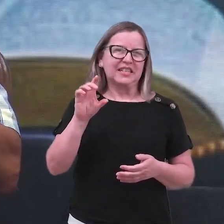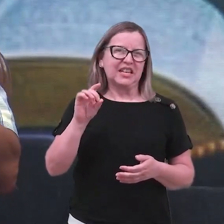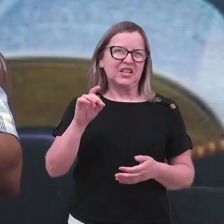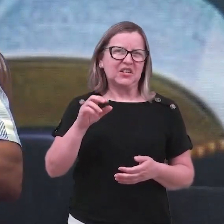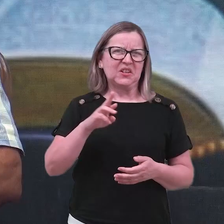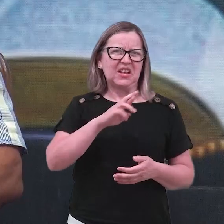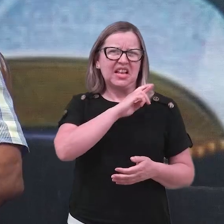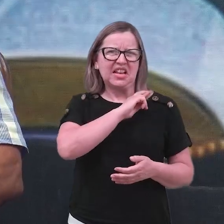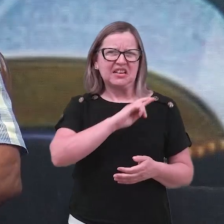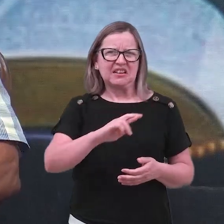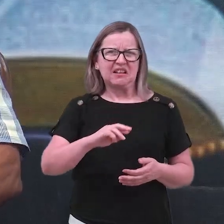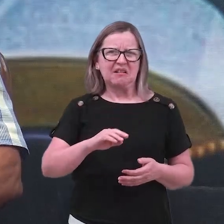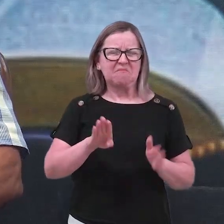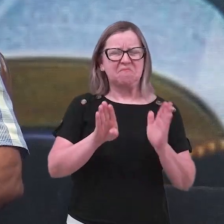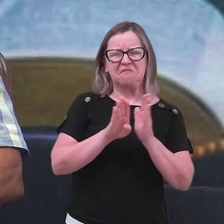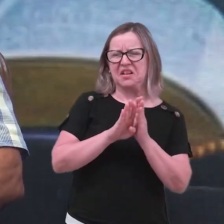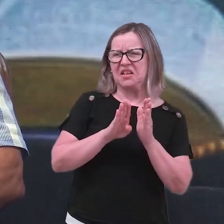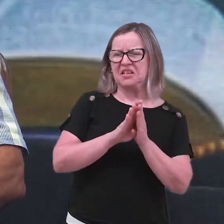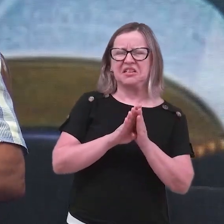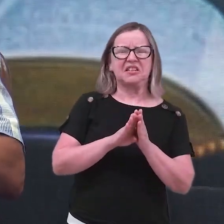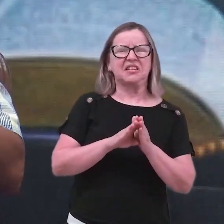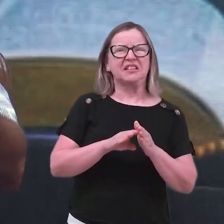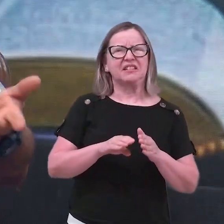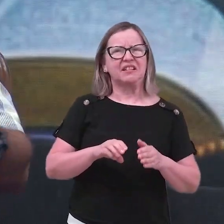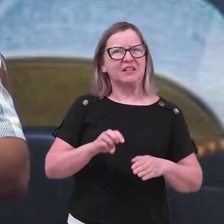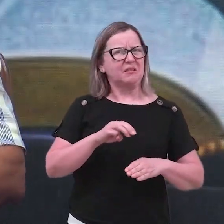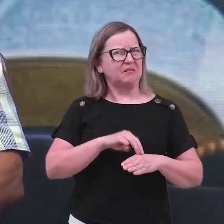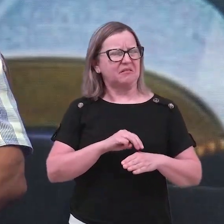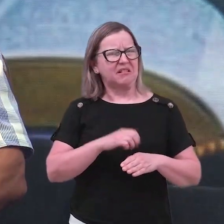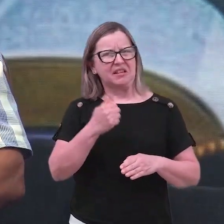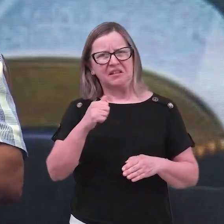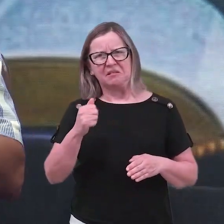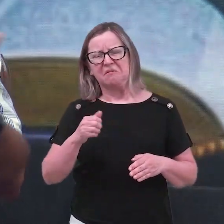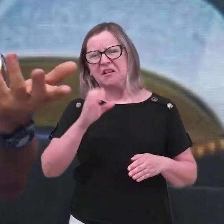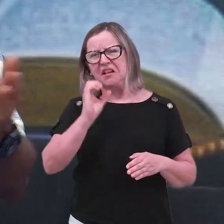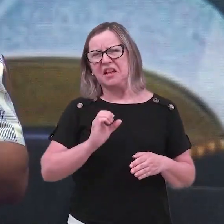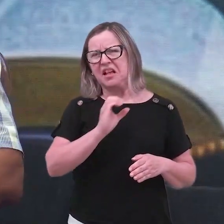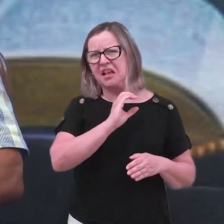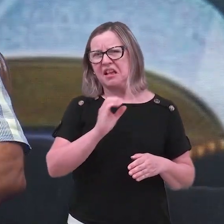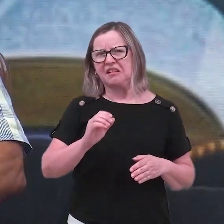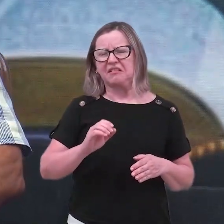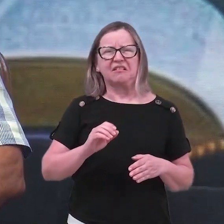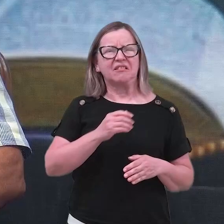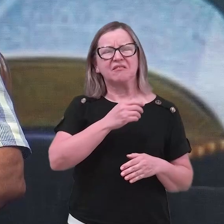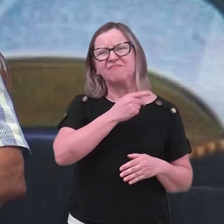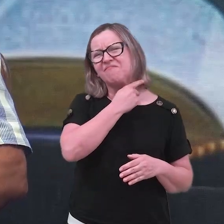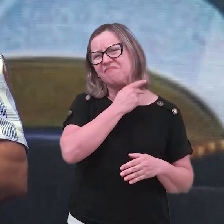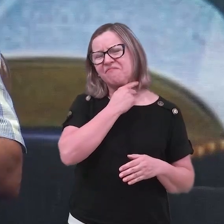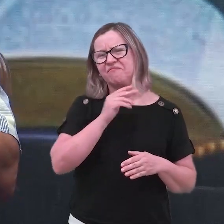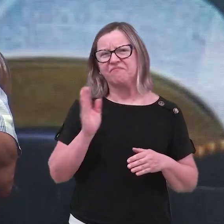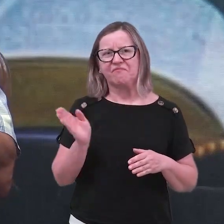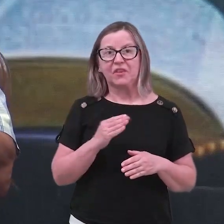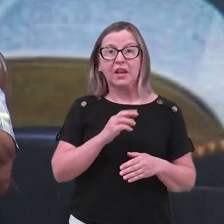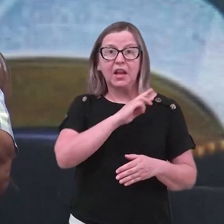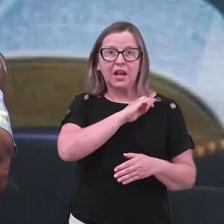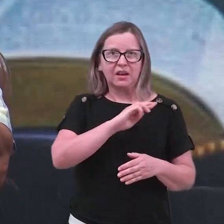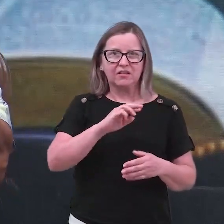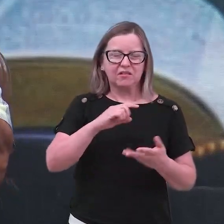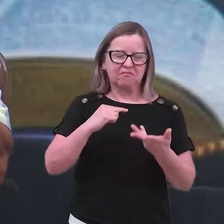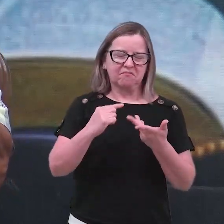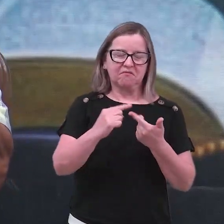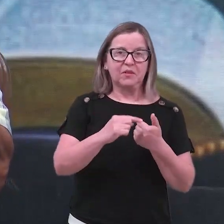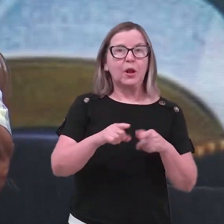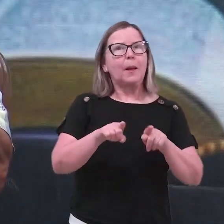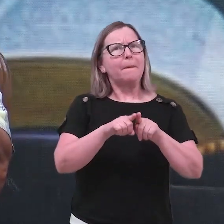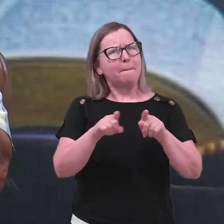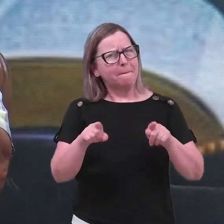presbiteriano, ou metodista, ou católico, ou assembleano? Religião aí são várias. Mas realmente